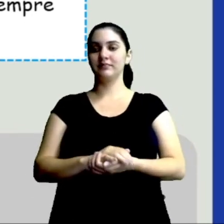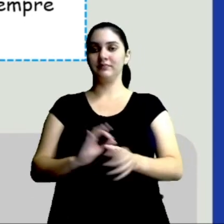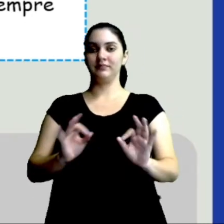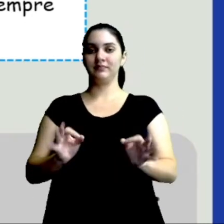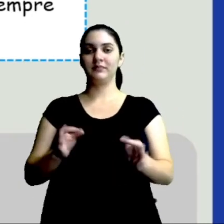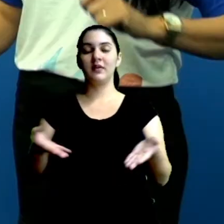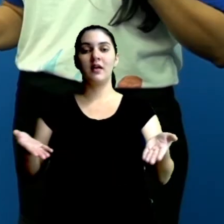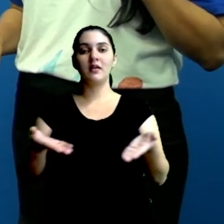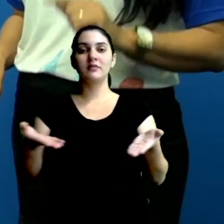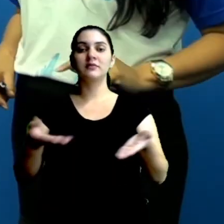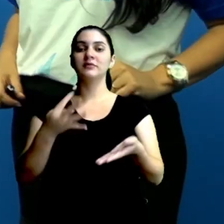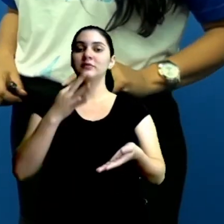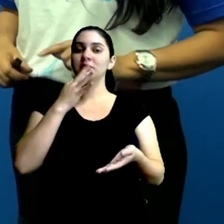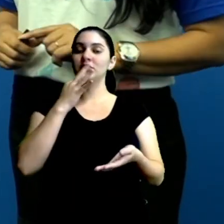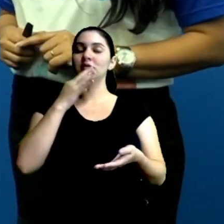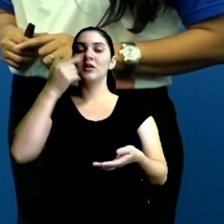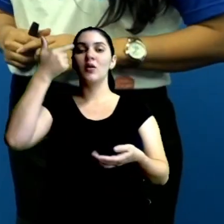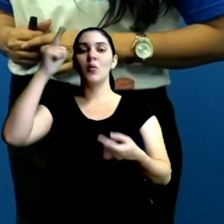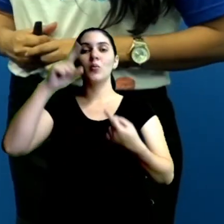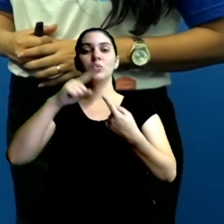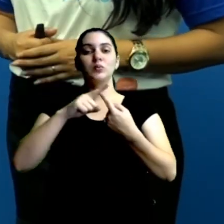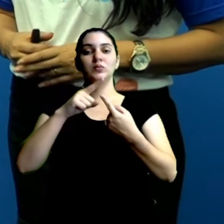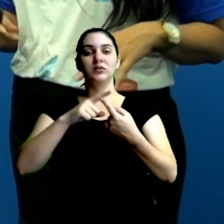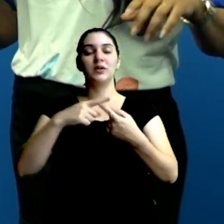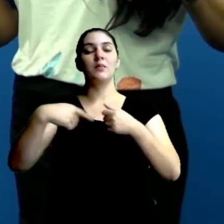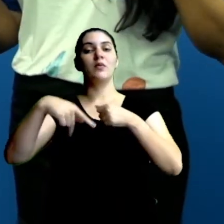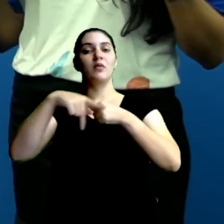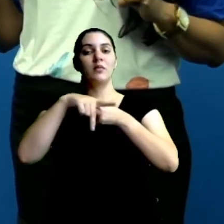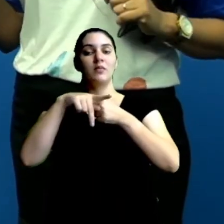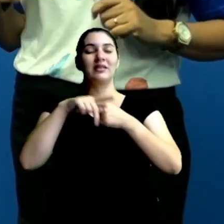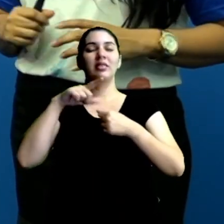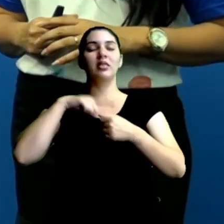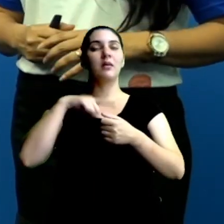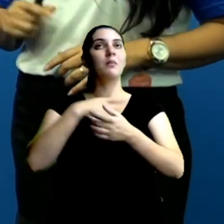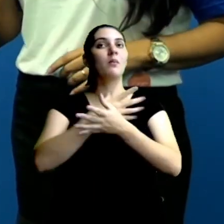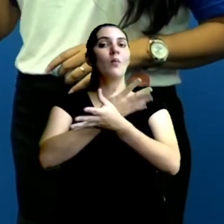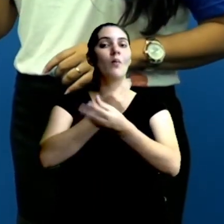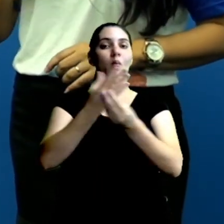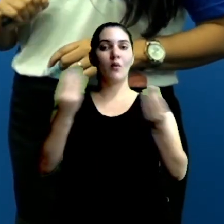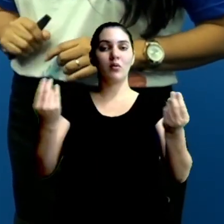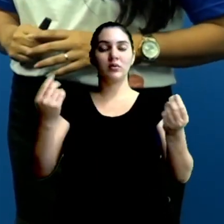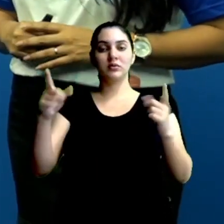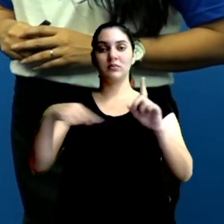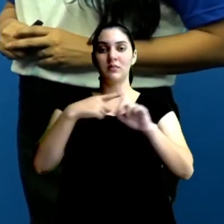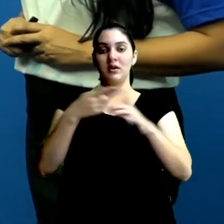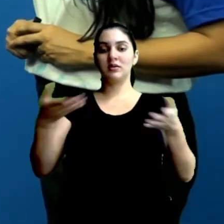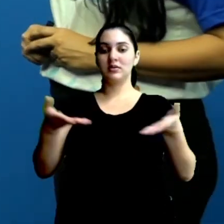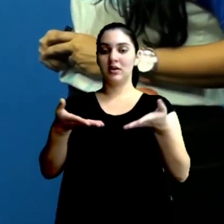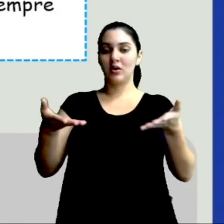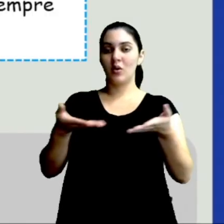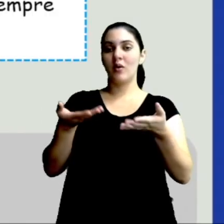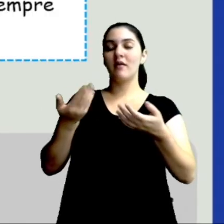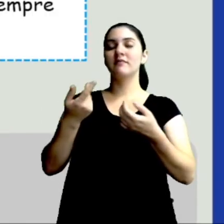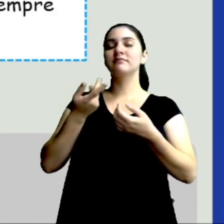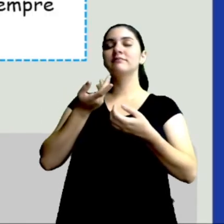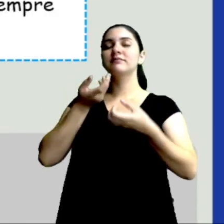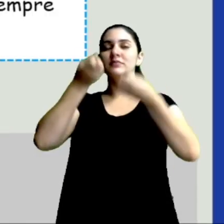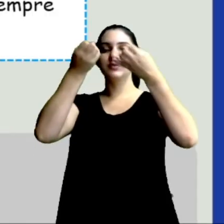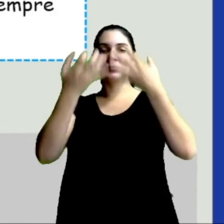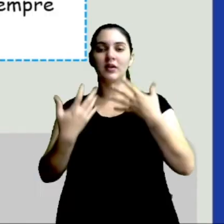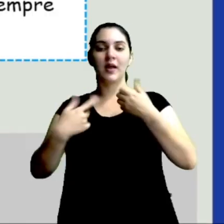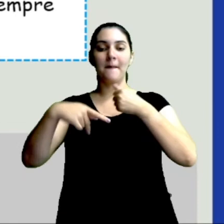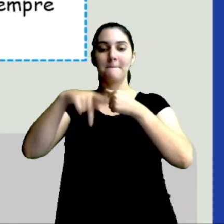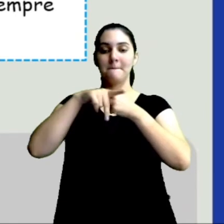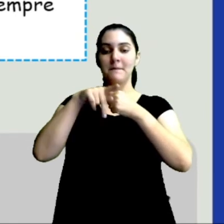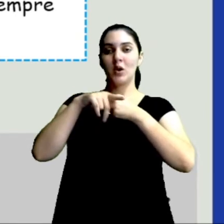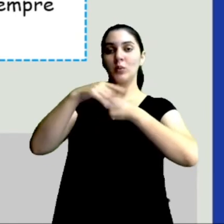Certo. Agora vamos conhecer outro tipo aí de pronome, tá bom? Tem muito mais, mas vamos agora falar um pouco do pronome de tratamento. Então, os